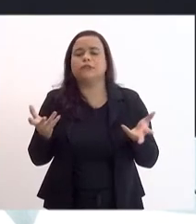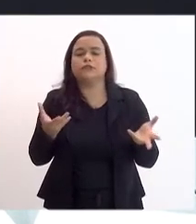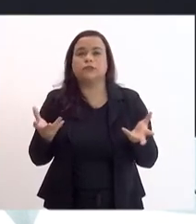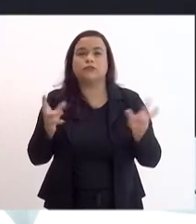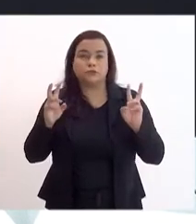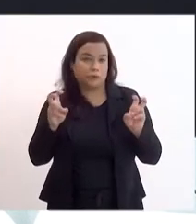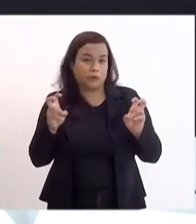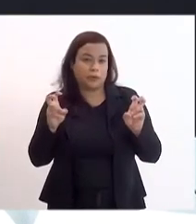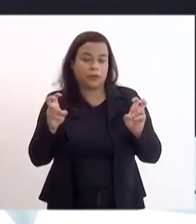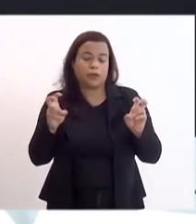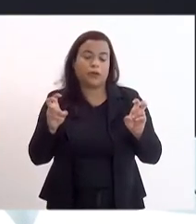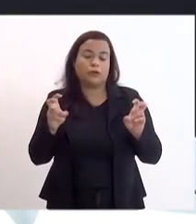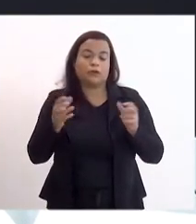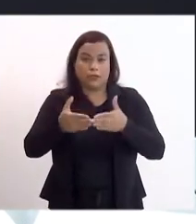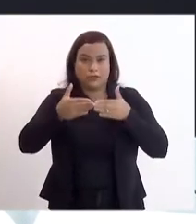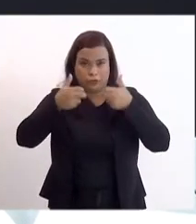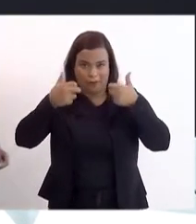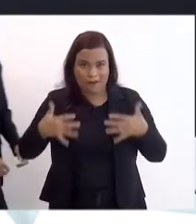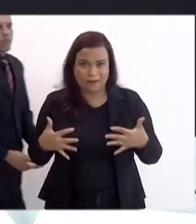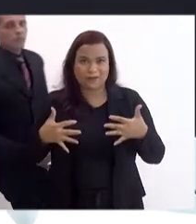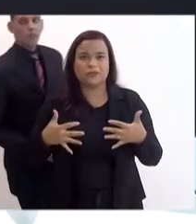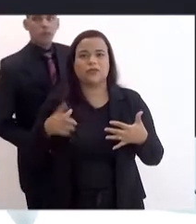a questão de ordem,